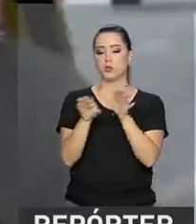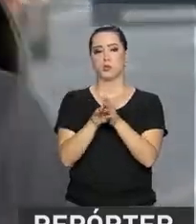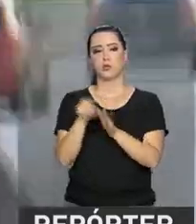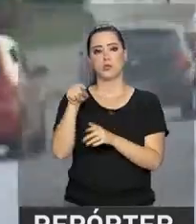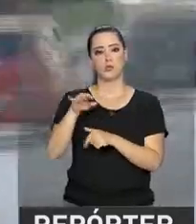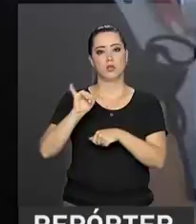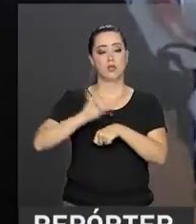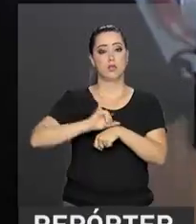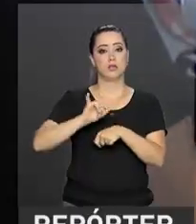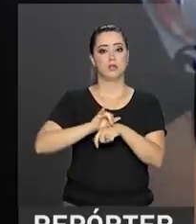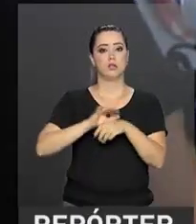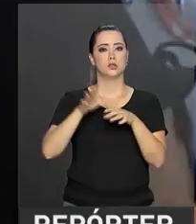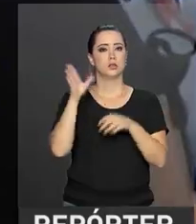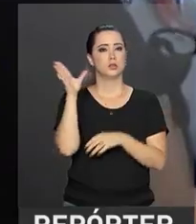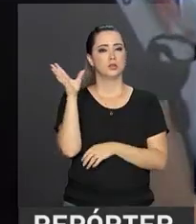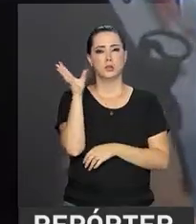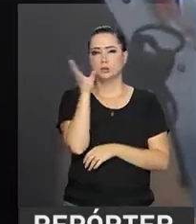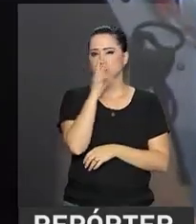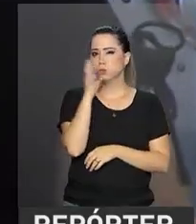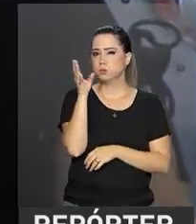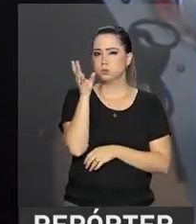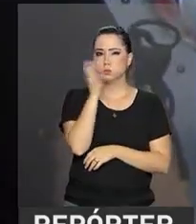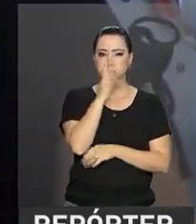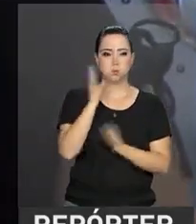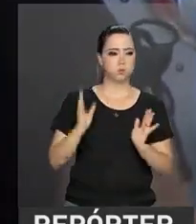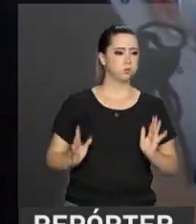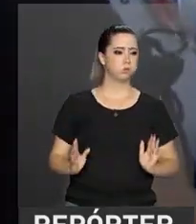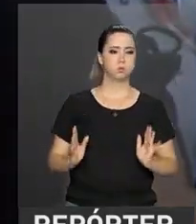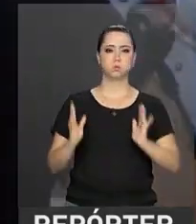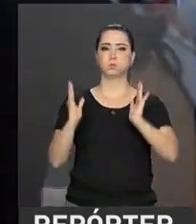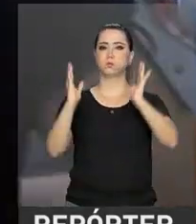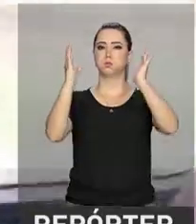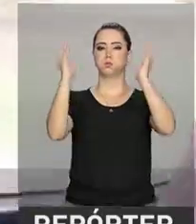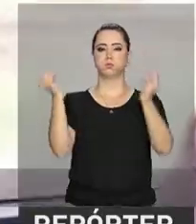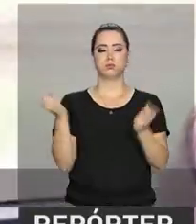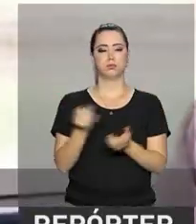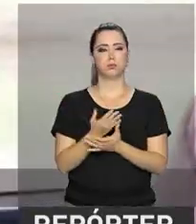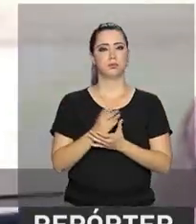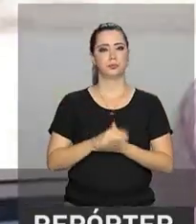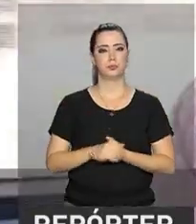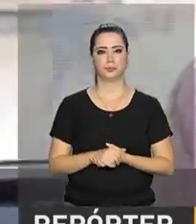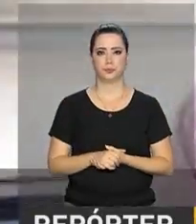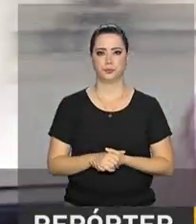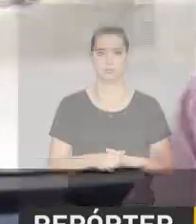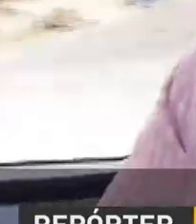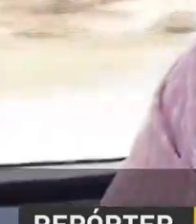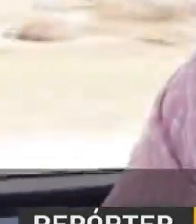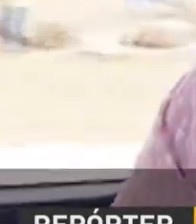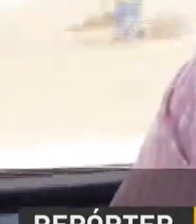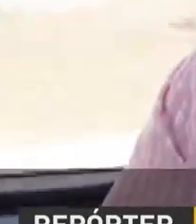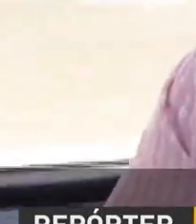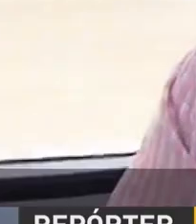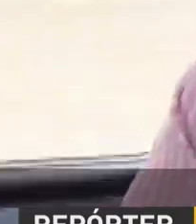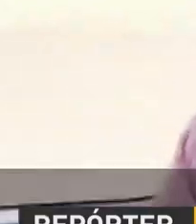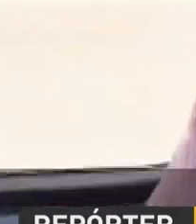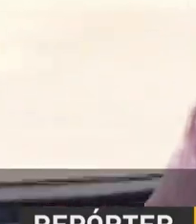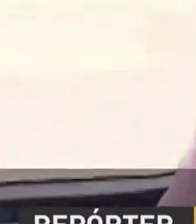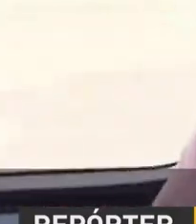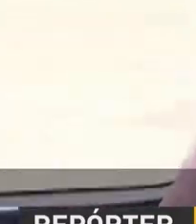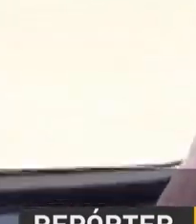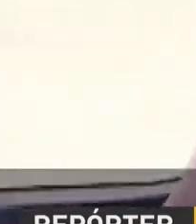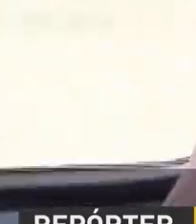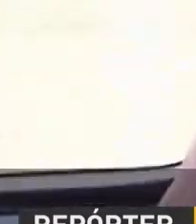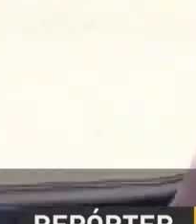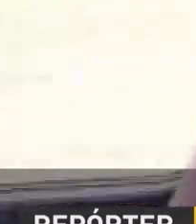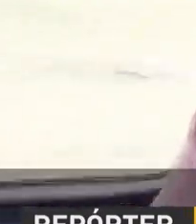na capital, ficou deslumbrado com tantos prédios, tantos carros. Um país empreendedor, felicito, lo felicito muito,